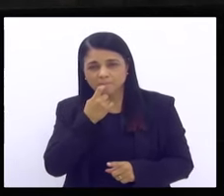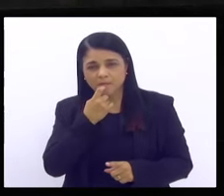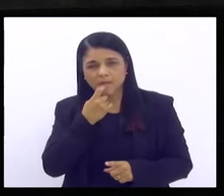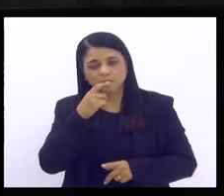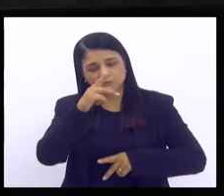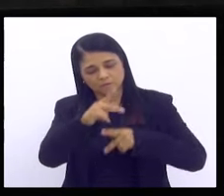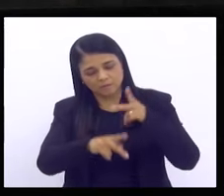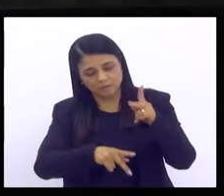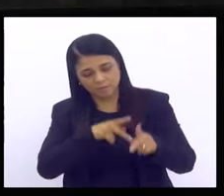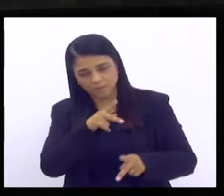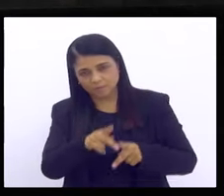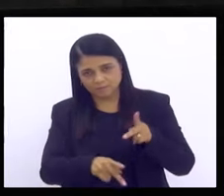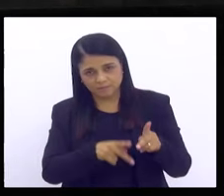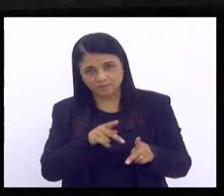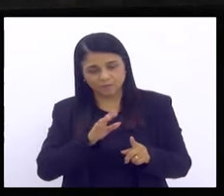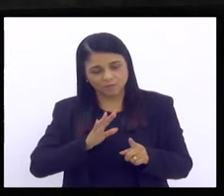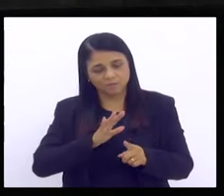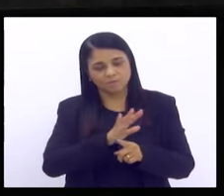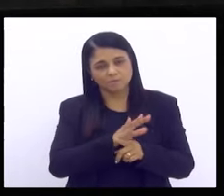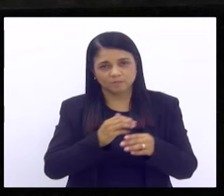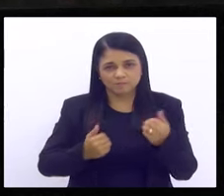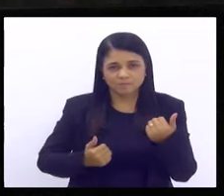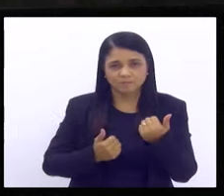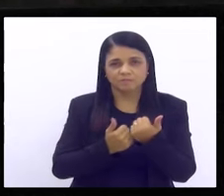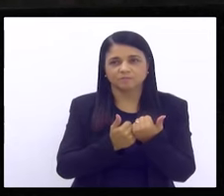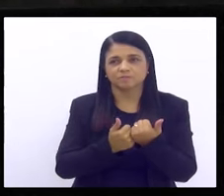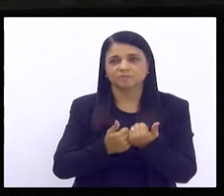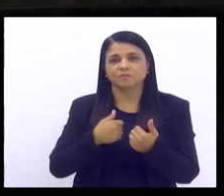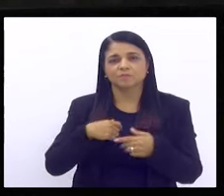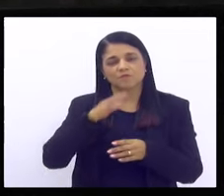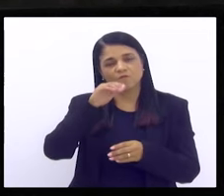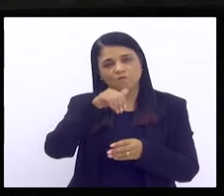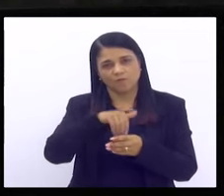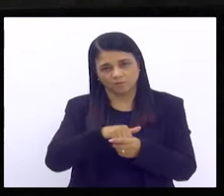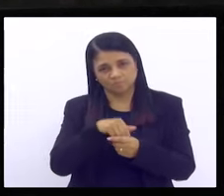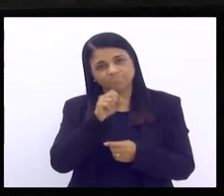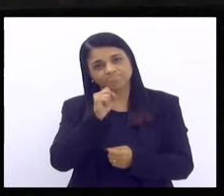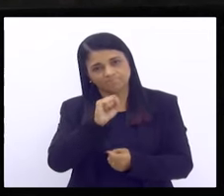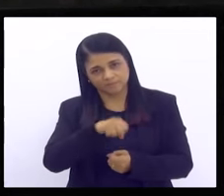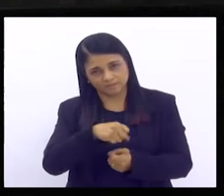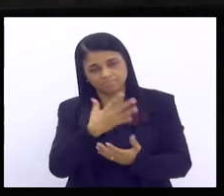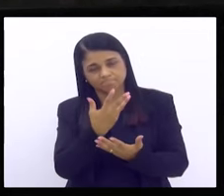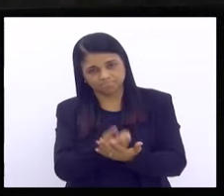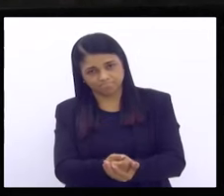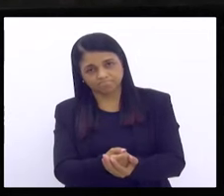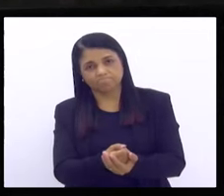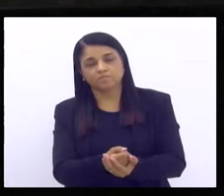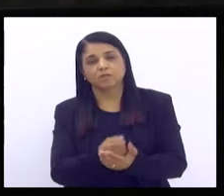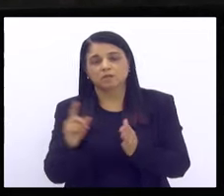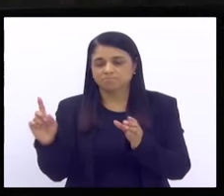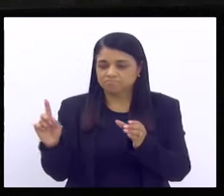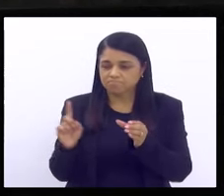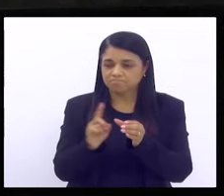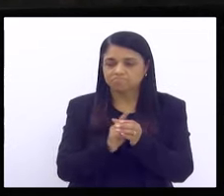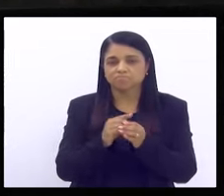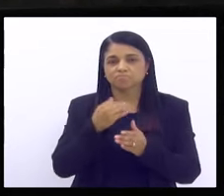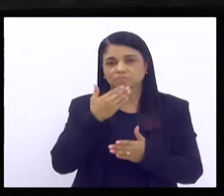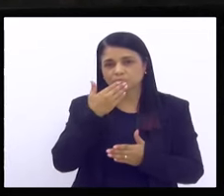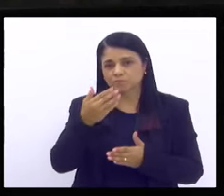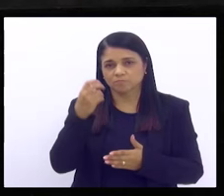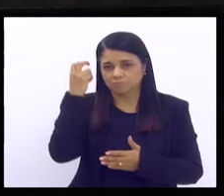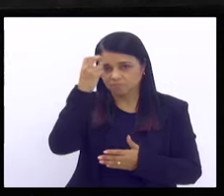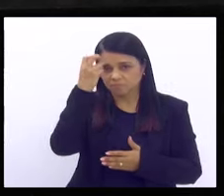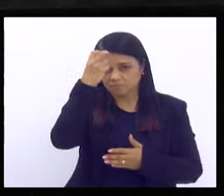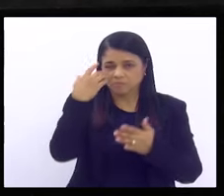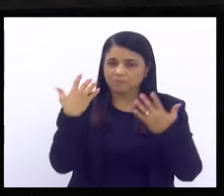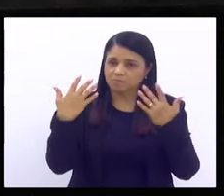da população. Por isso, o meu voto é favorável, presidenta, e peço coautoria à deputada Verônica, a